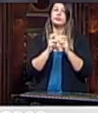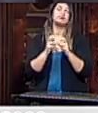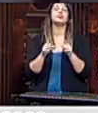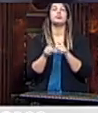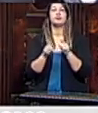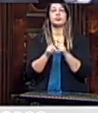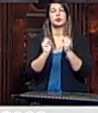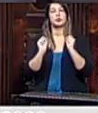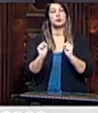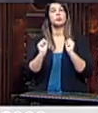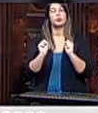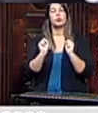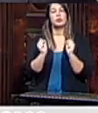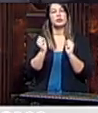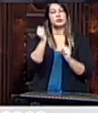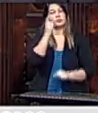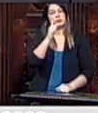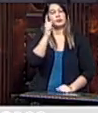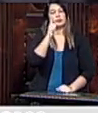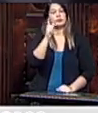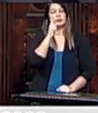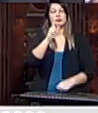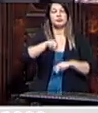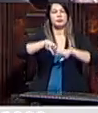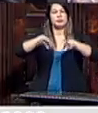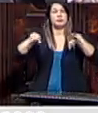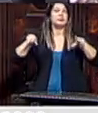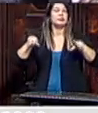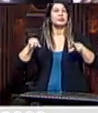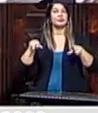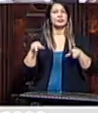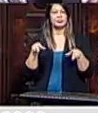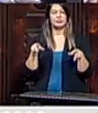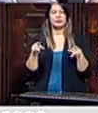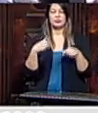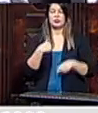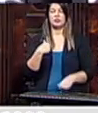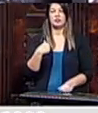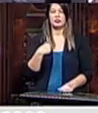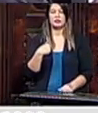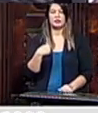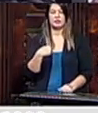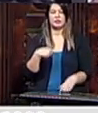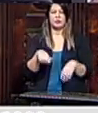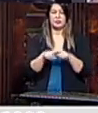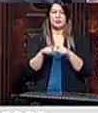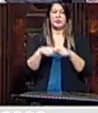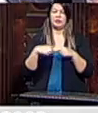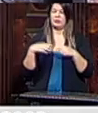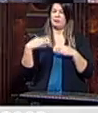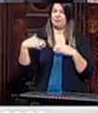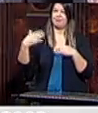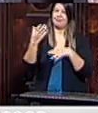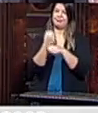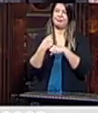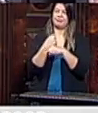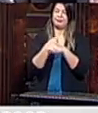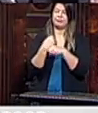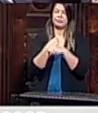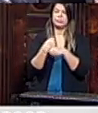que podem incorporar finalidades turísticas. E eu, que, ao longo desses anos